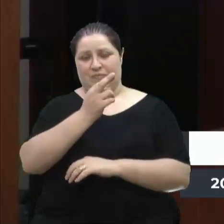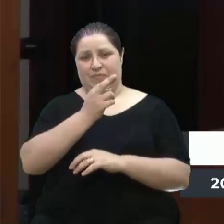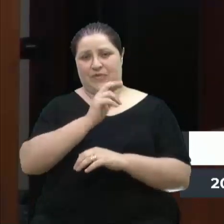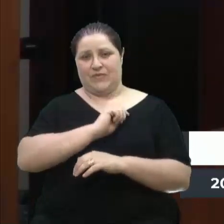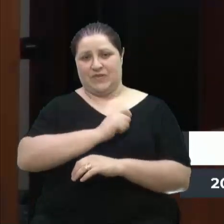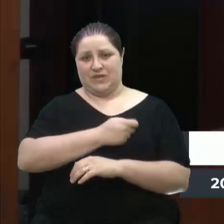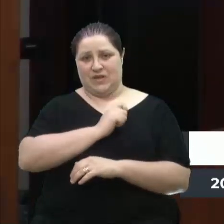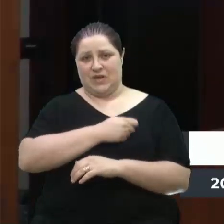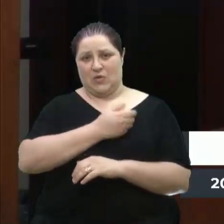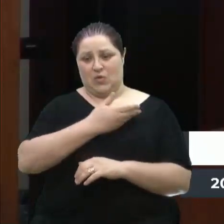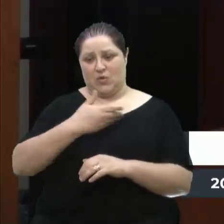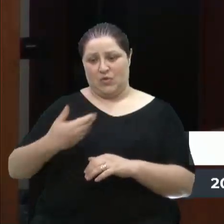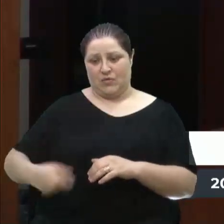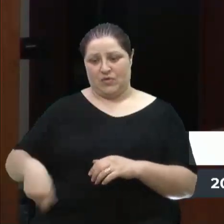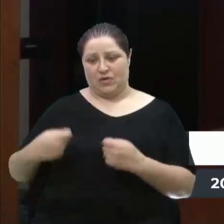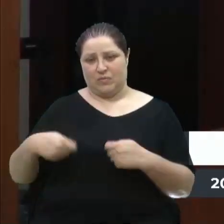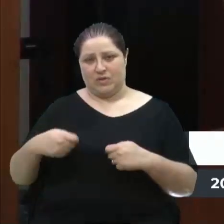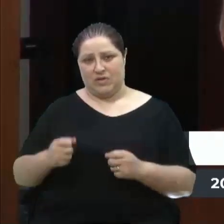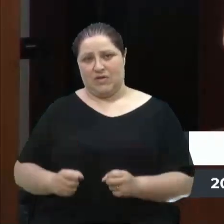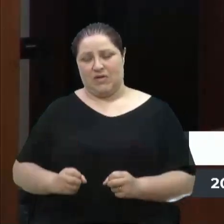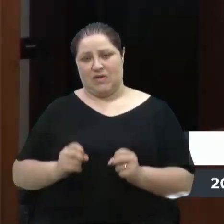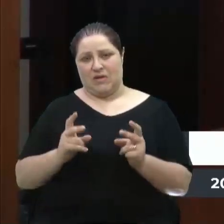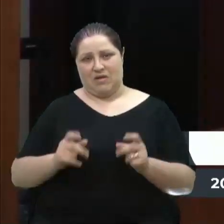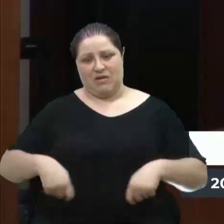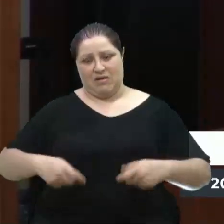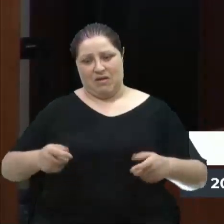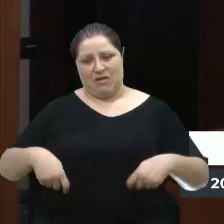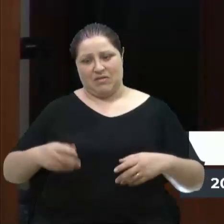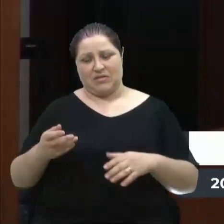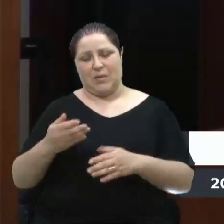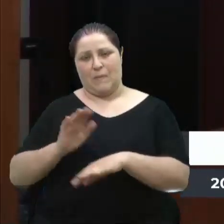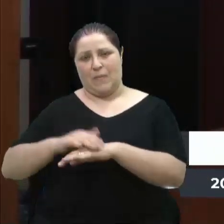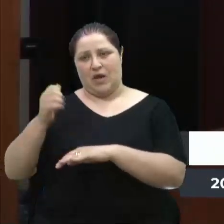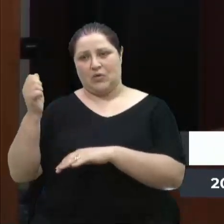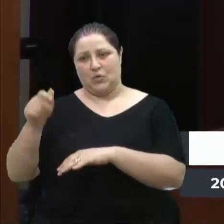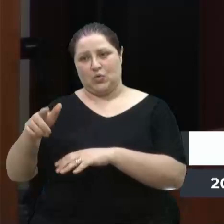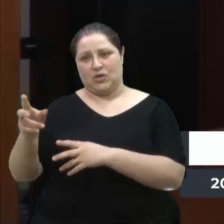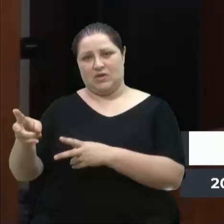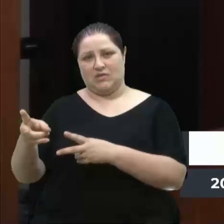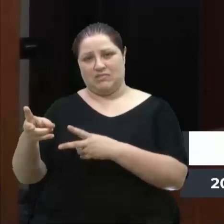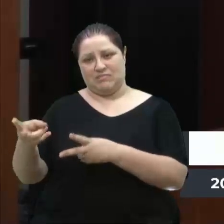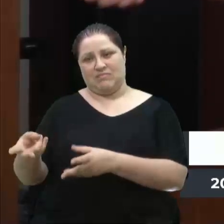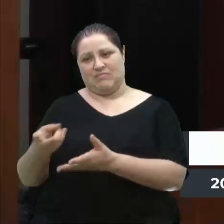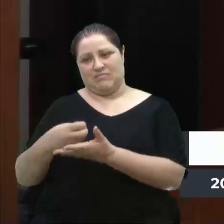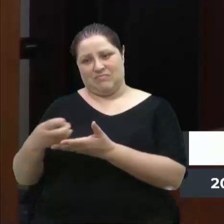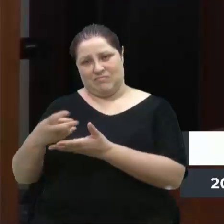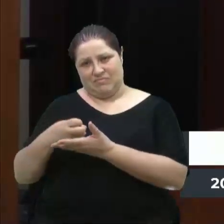tem que gastar mais do que ele arrecada. Ao gastar mais do que ele arrecada, ele